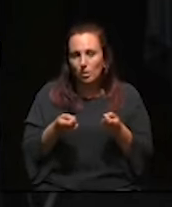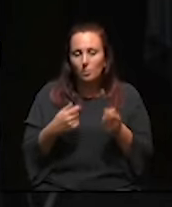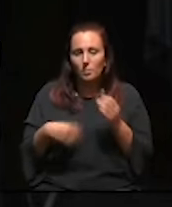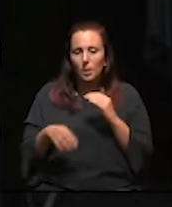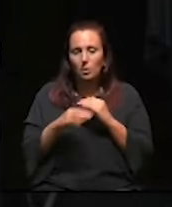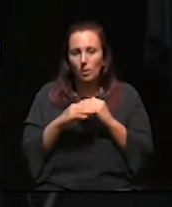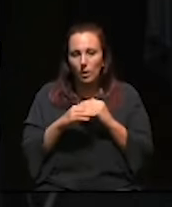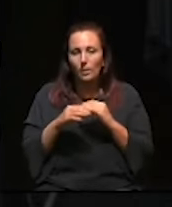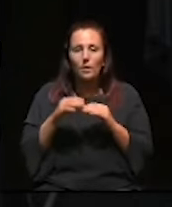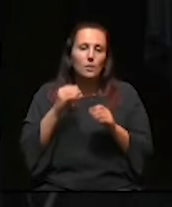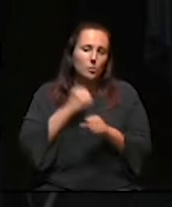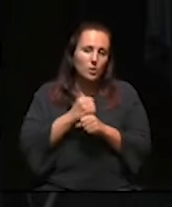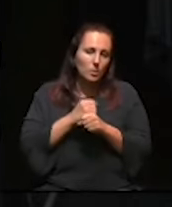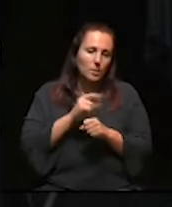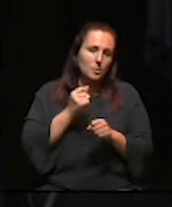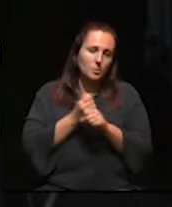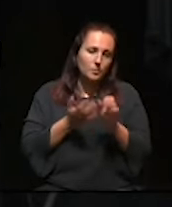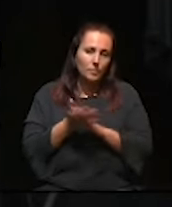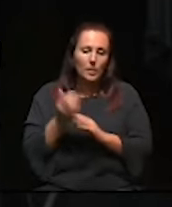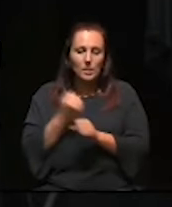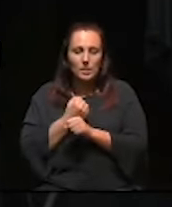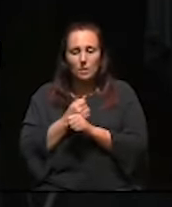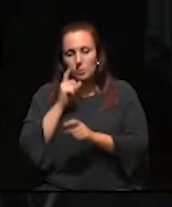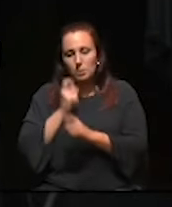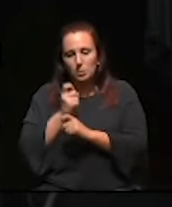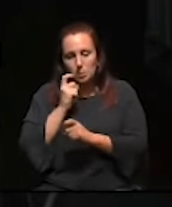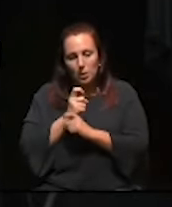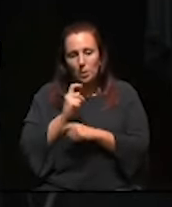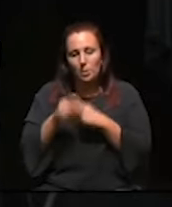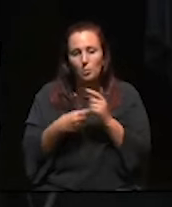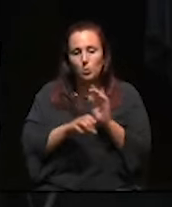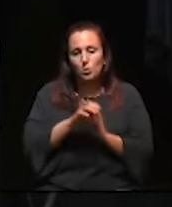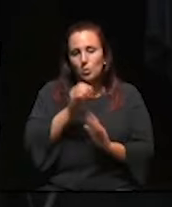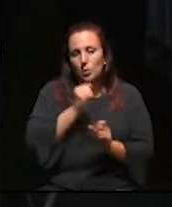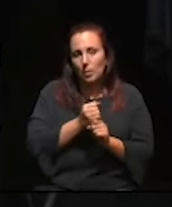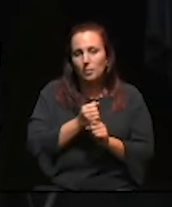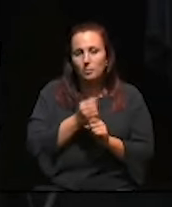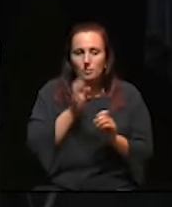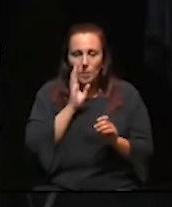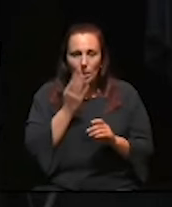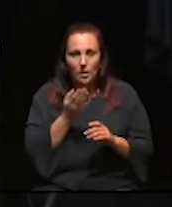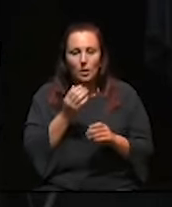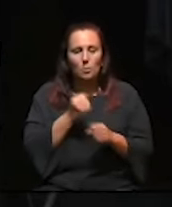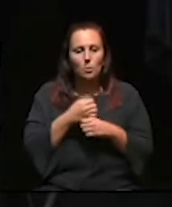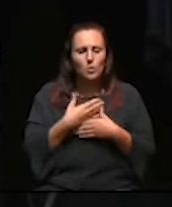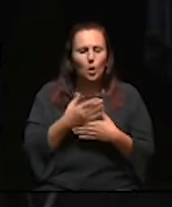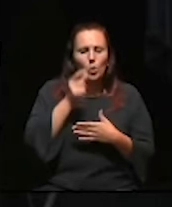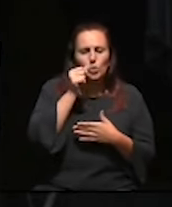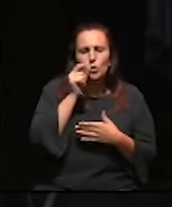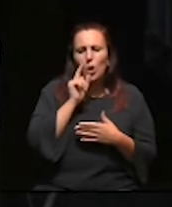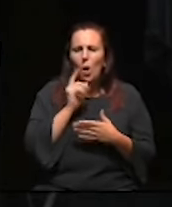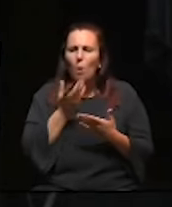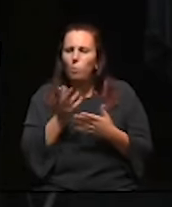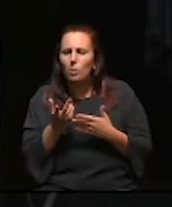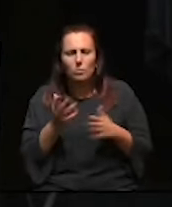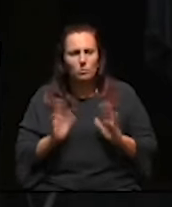Igualdade do Trabalho e no Emprego e à ação fiscalizadora da Autoridade para as Condições do Trabalho. As profissões não têm género. Cabe-nos também, a